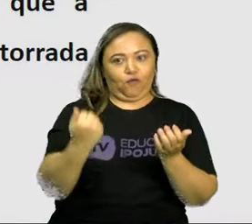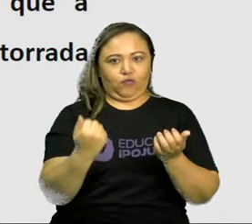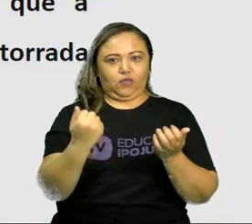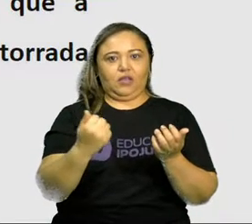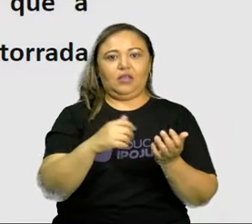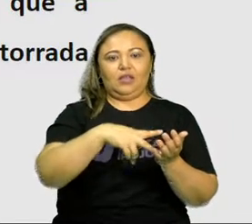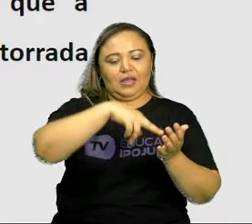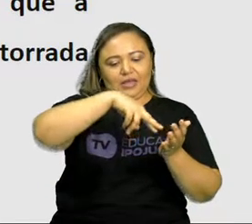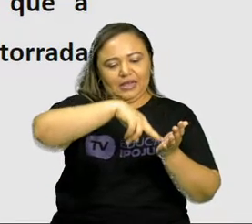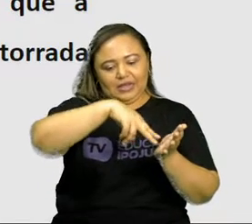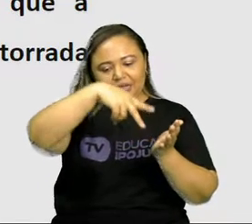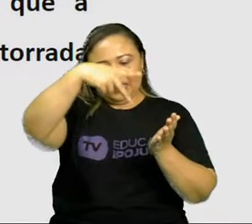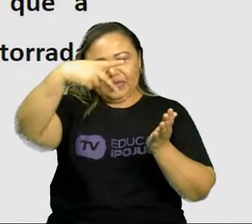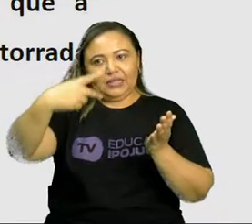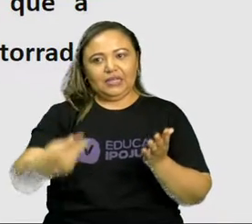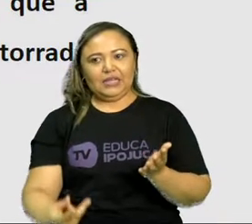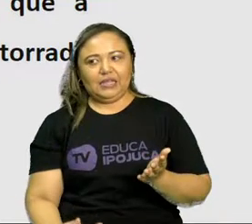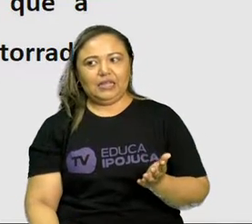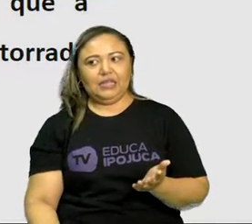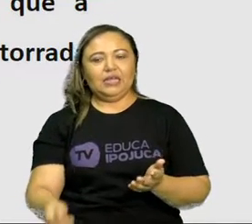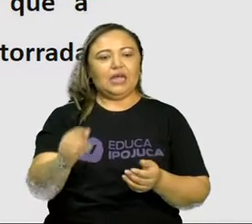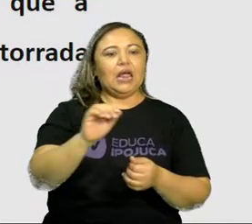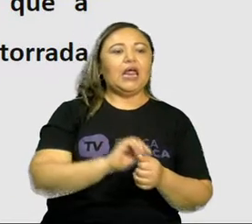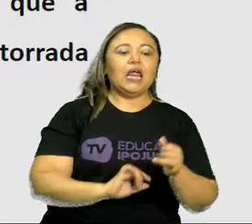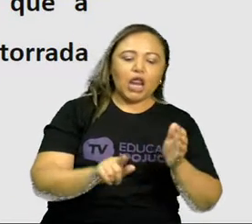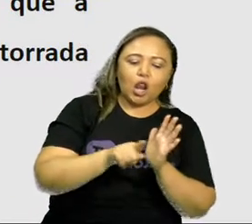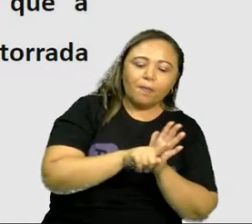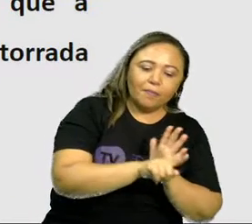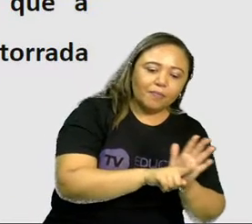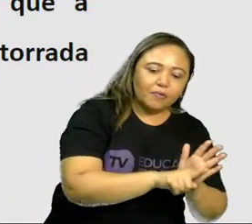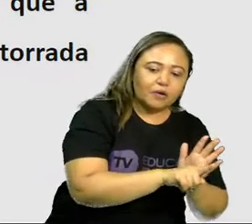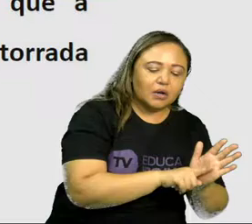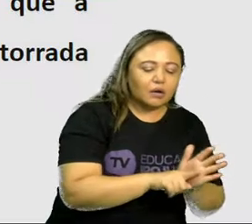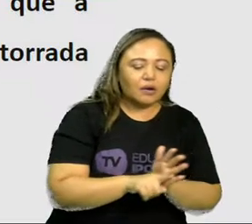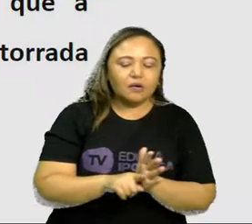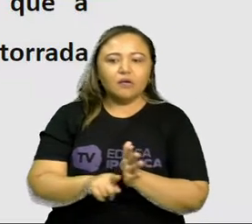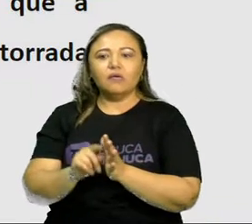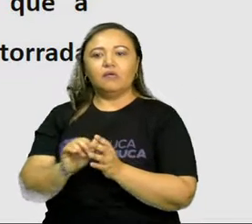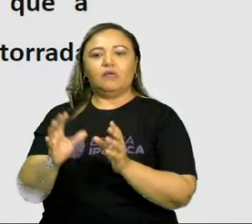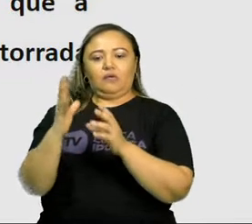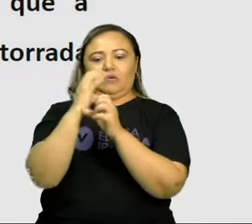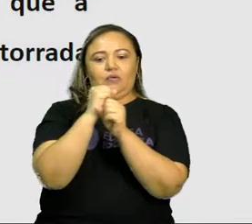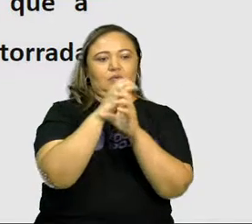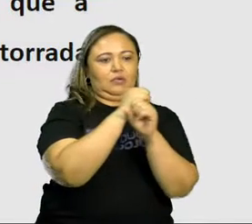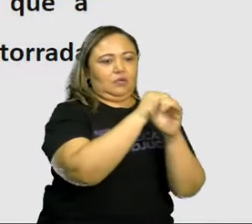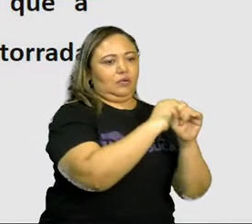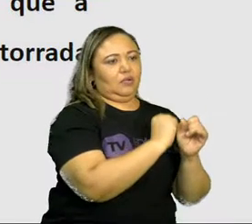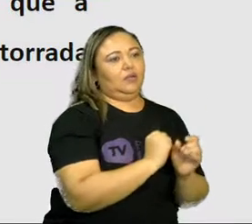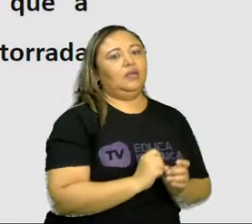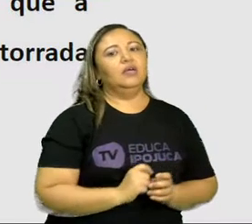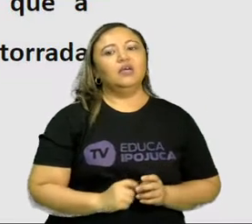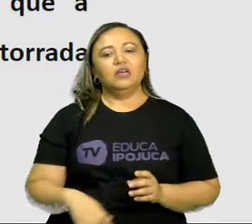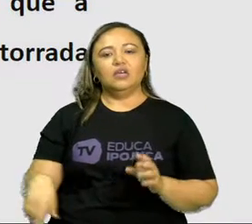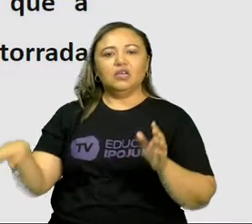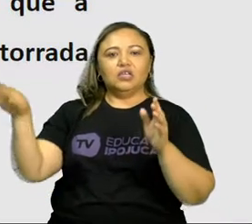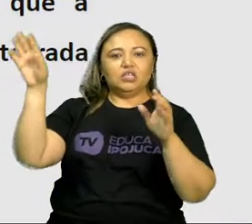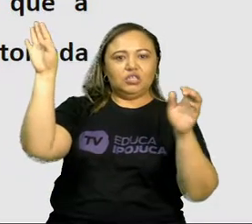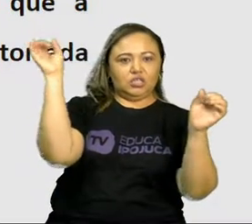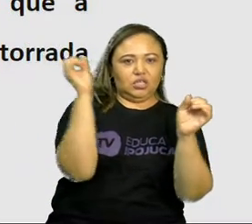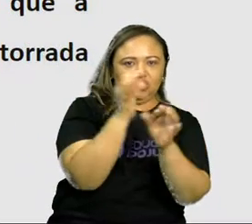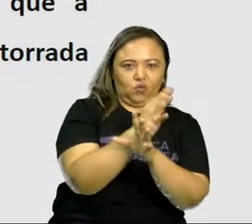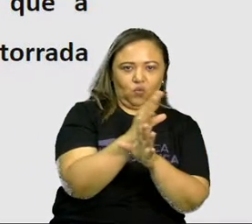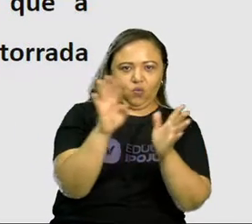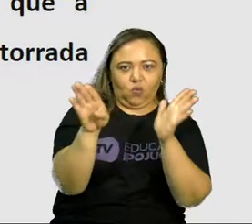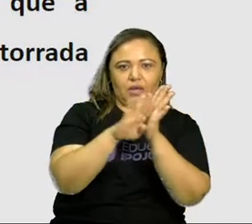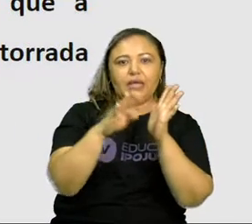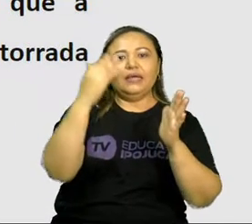gravidade. Depois de passar dias criando, resolvendo complicadas equações, ele chegou à conclusão de que a